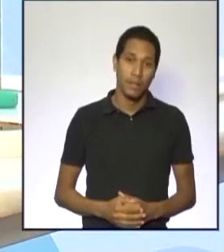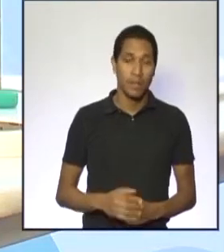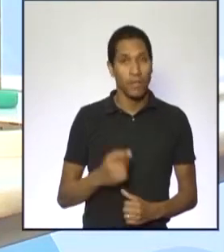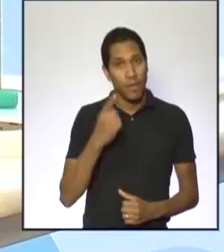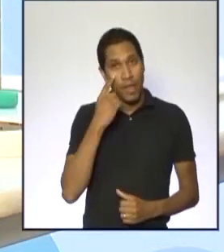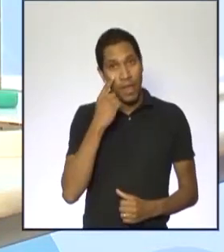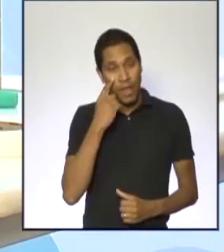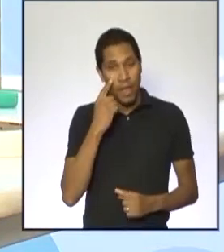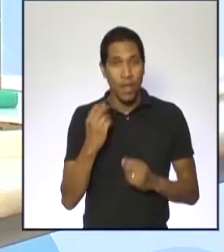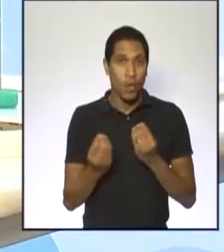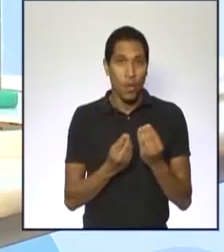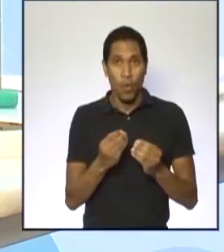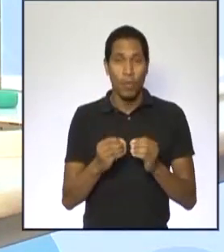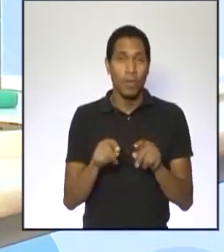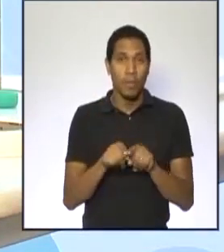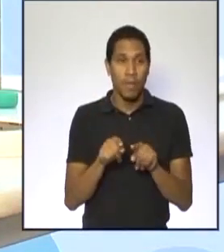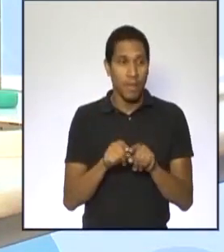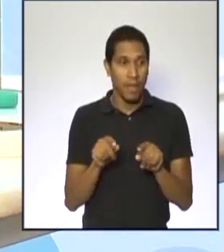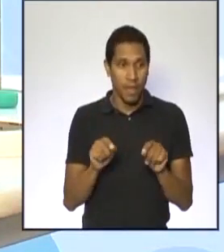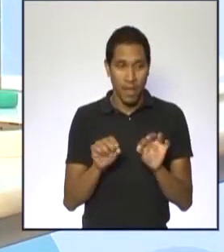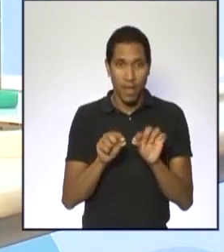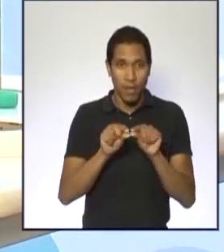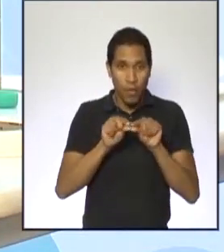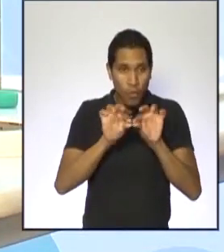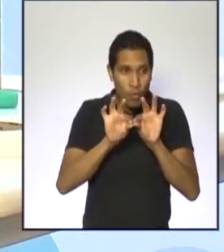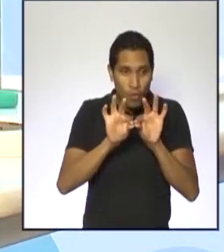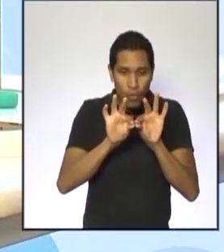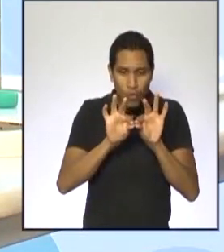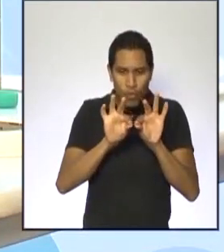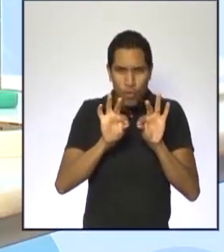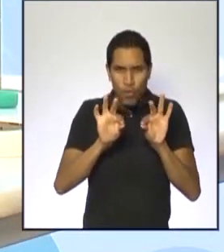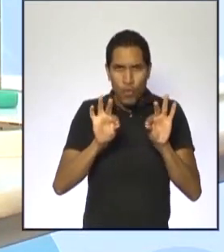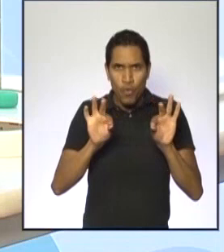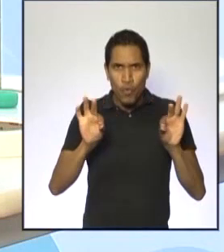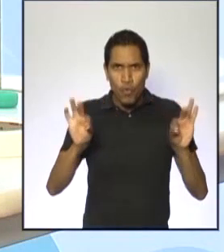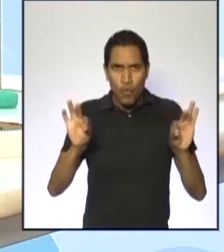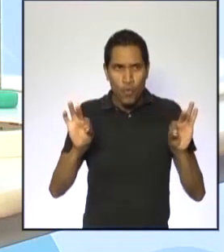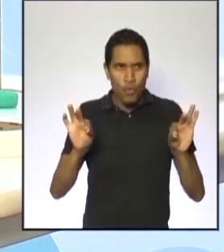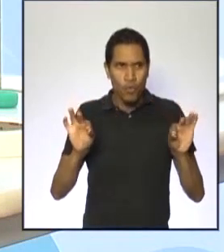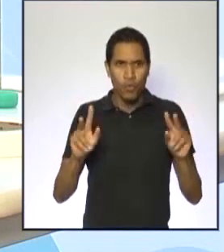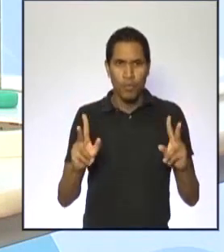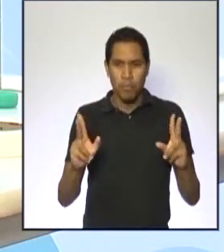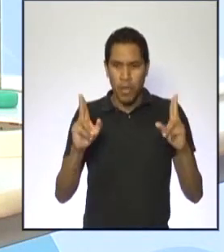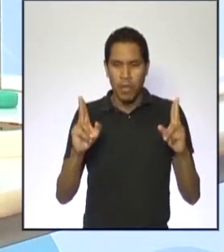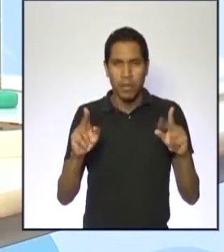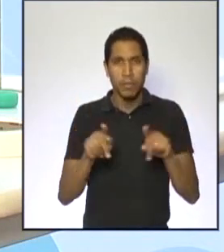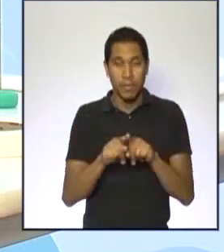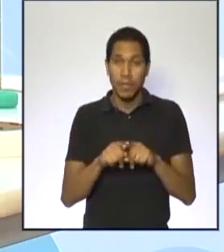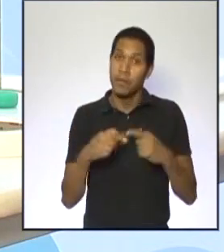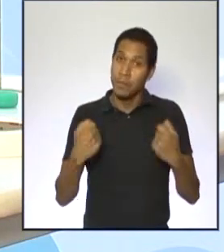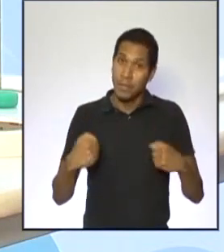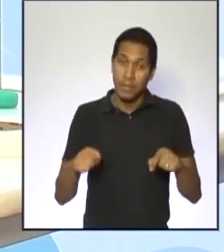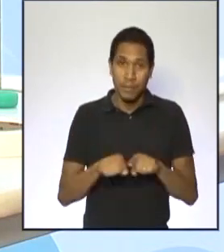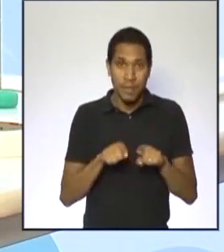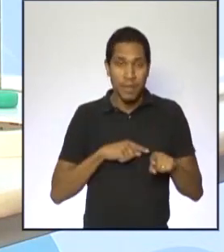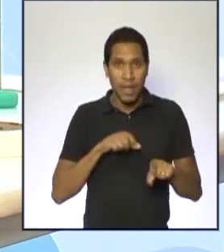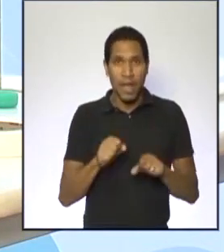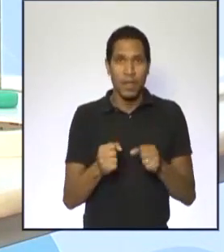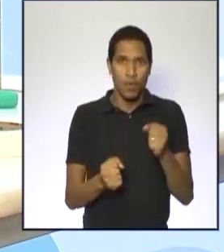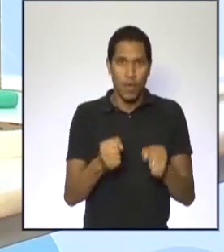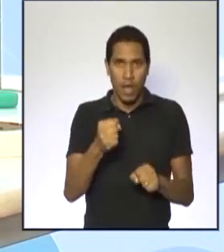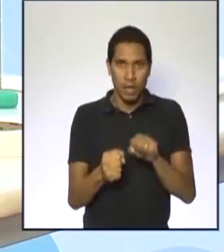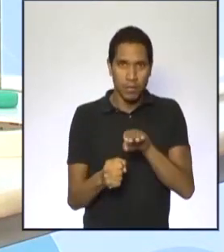o meu palito de churrasco. Eu vou precisar, para fazer o eixo do carrinho, de